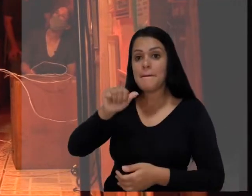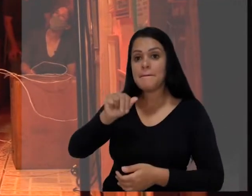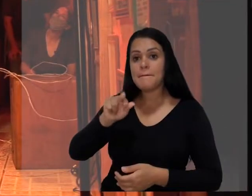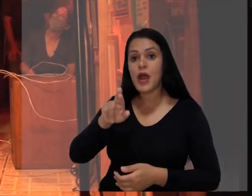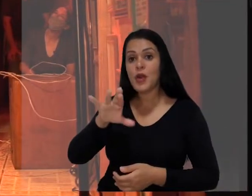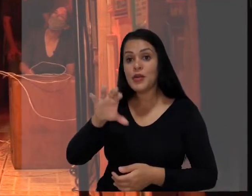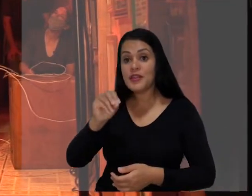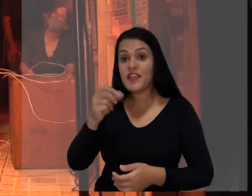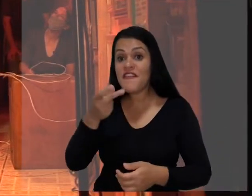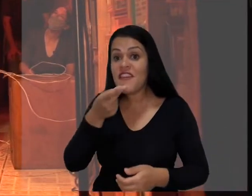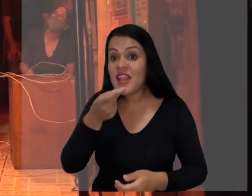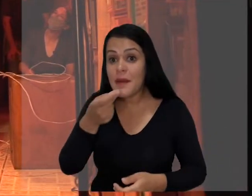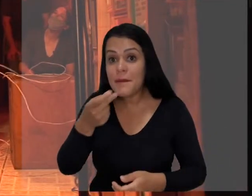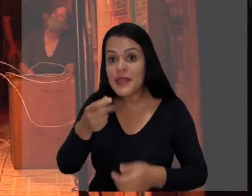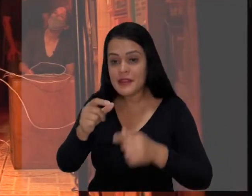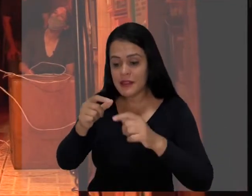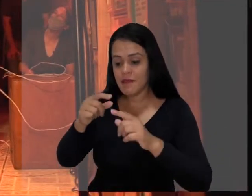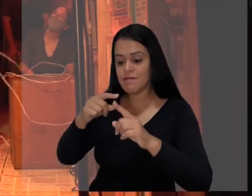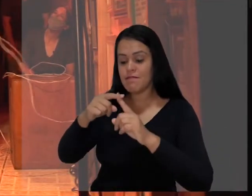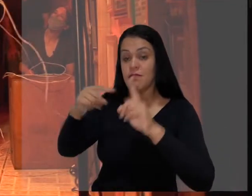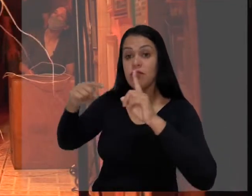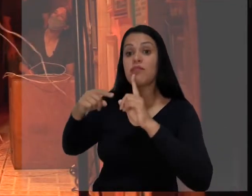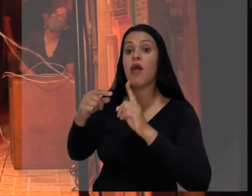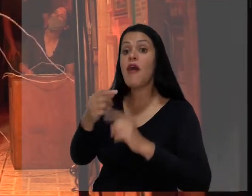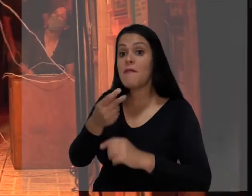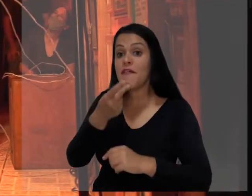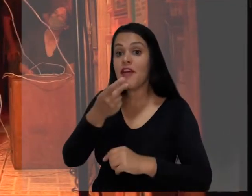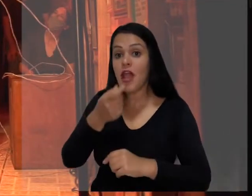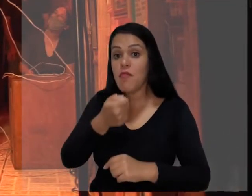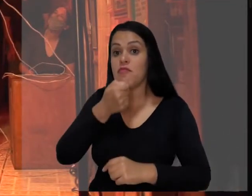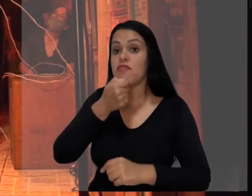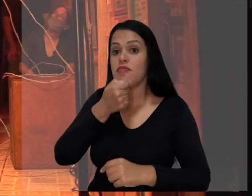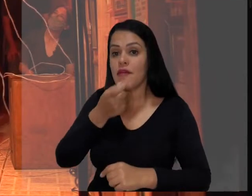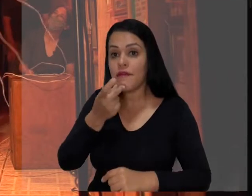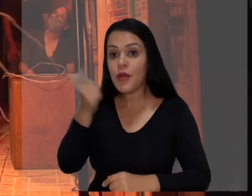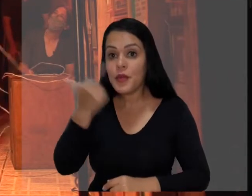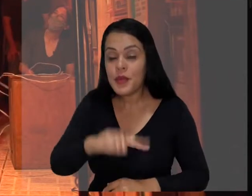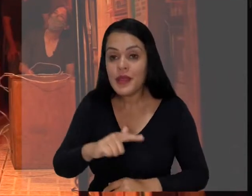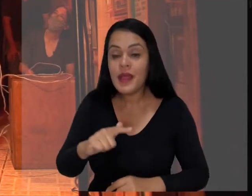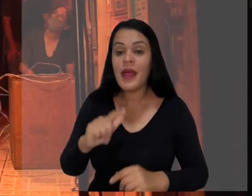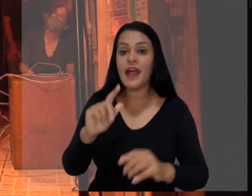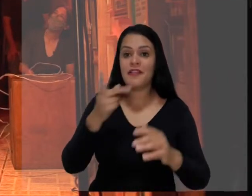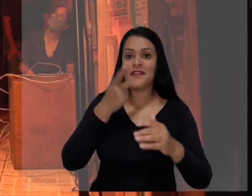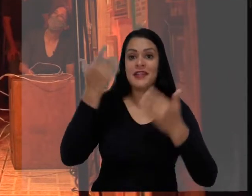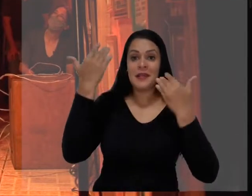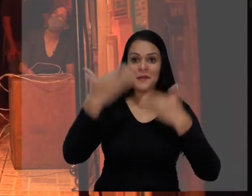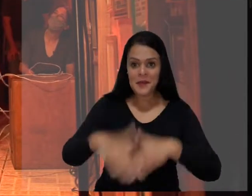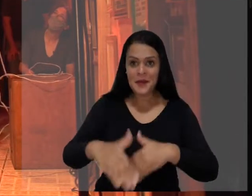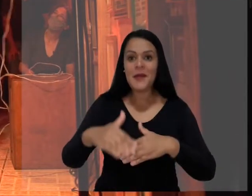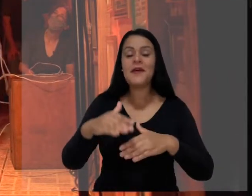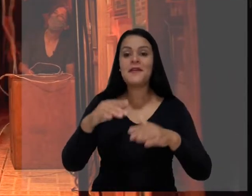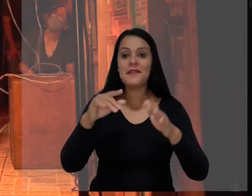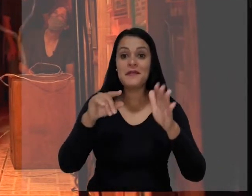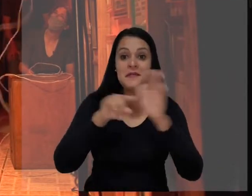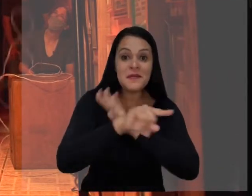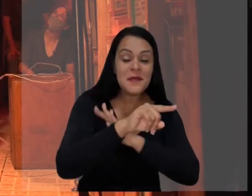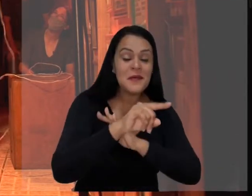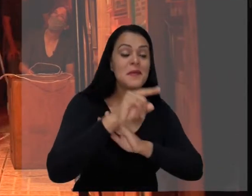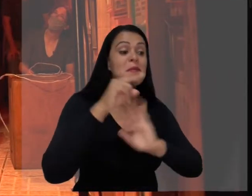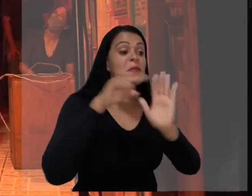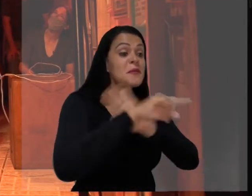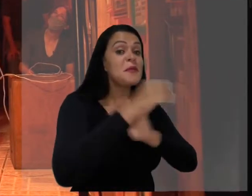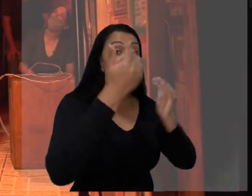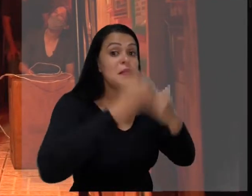ligar o microfone, Maurício. Ali, no cantinho ali. Liga. Contando da prova, professor. Ah, Agora foi. Perguntando da prova,